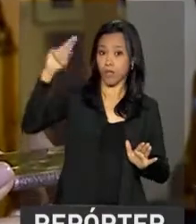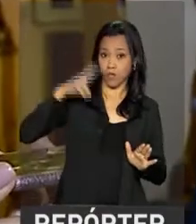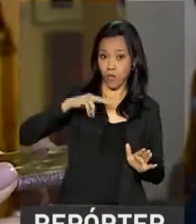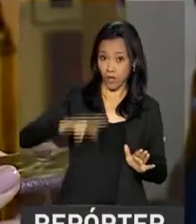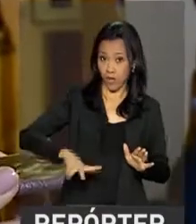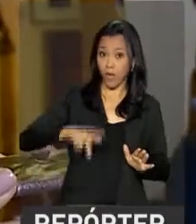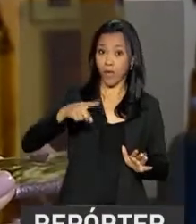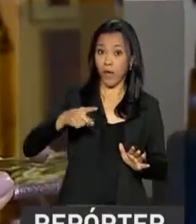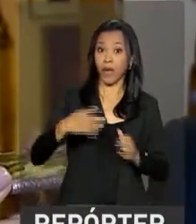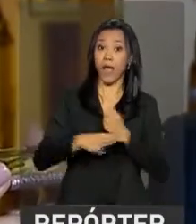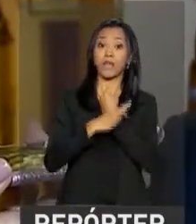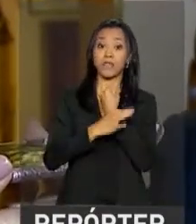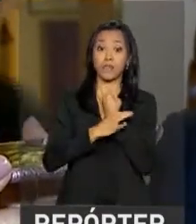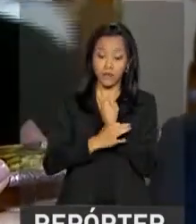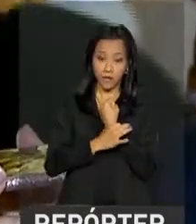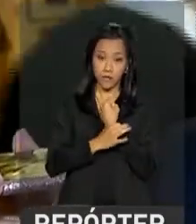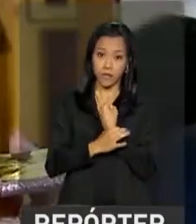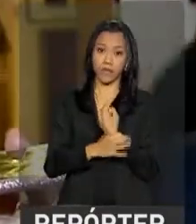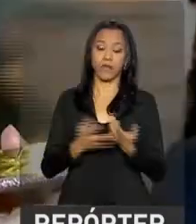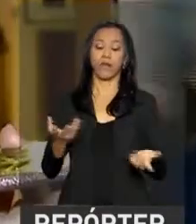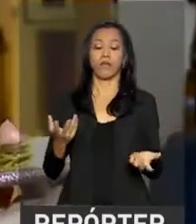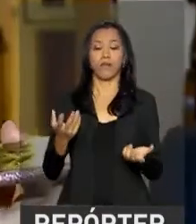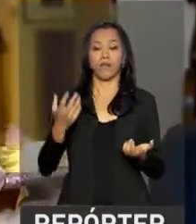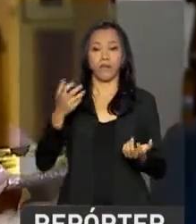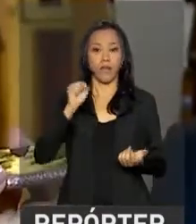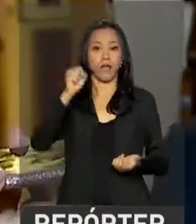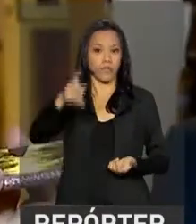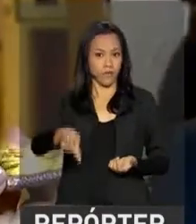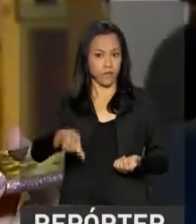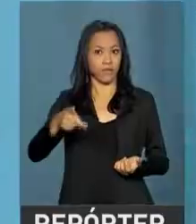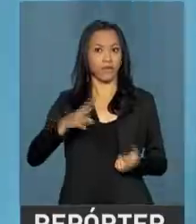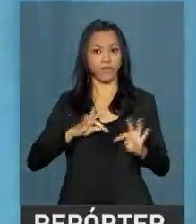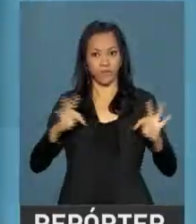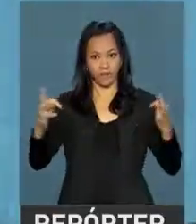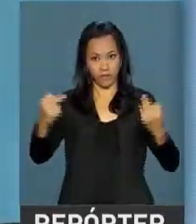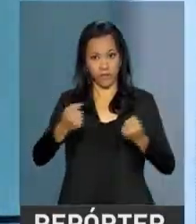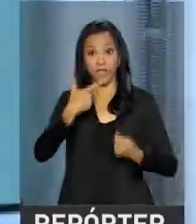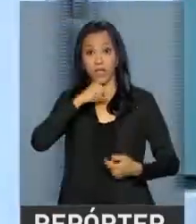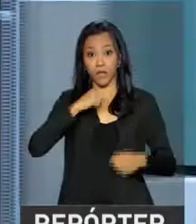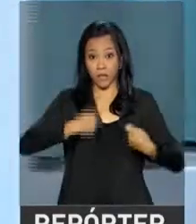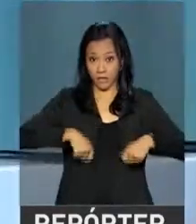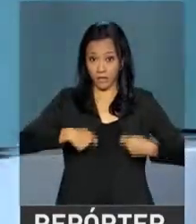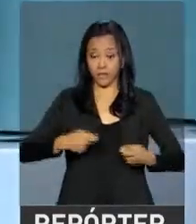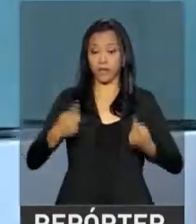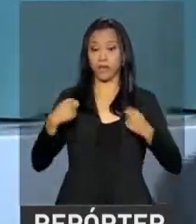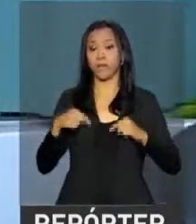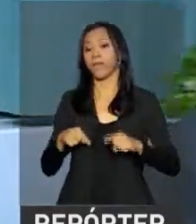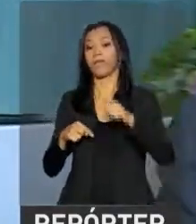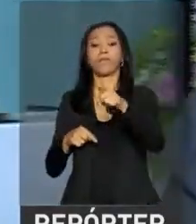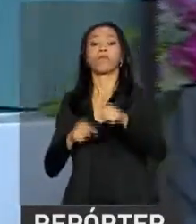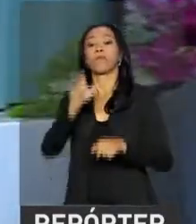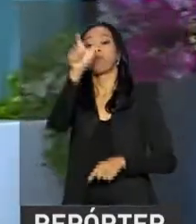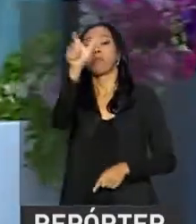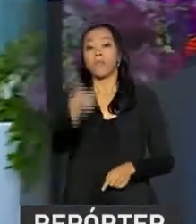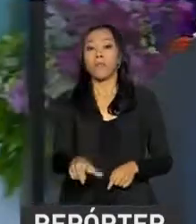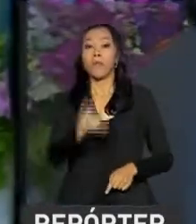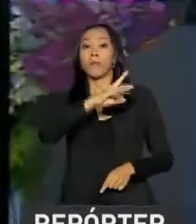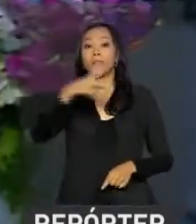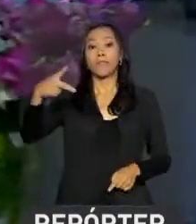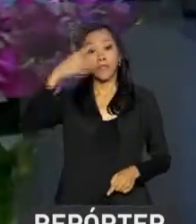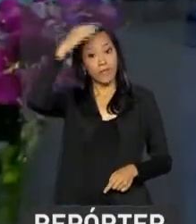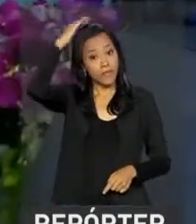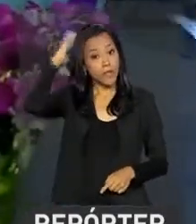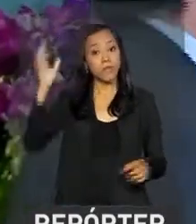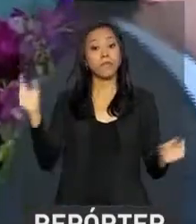da Previdência, portanto, de ajudar sobretudo aqueles que mais necessitam. O dia do presidente Michel Temer em Davos terminou com